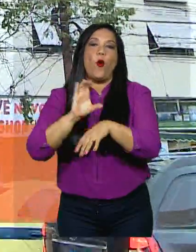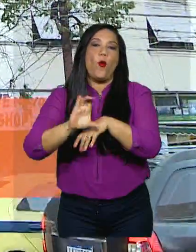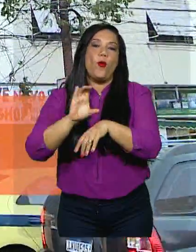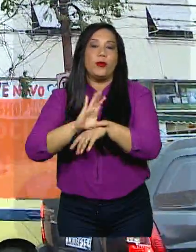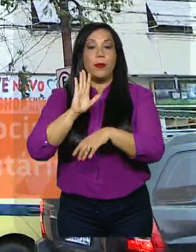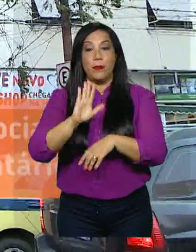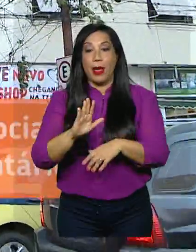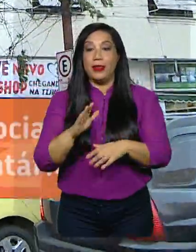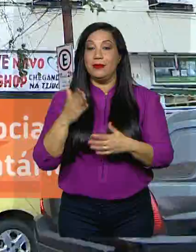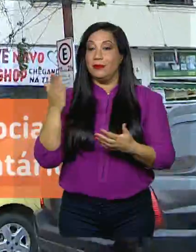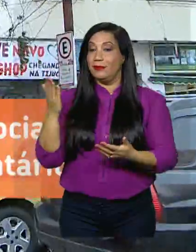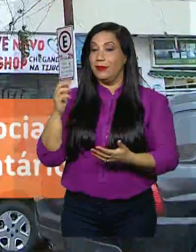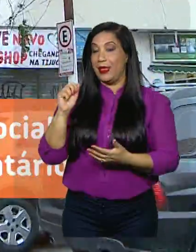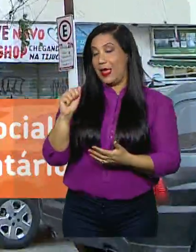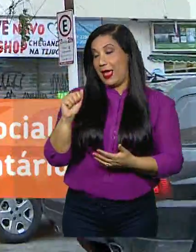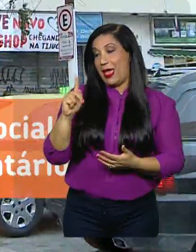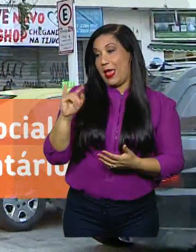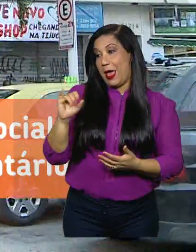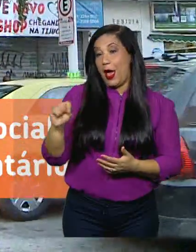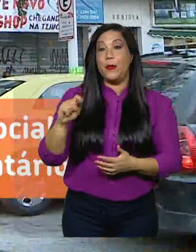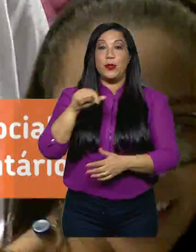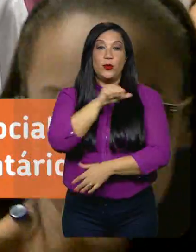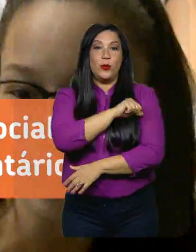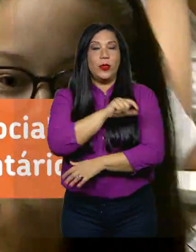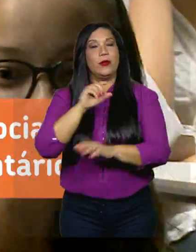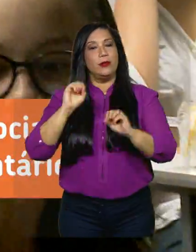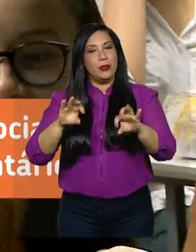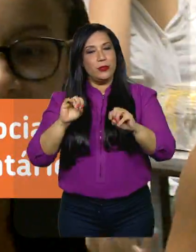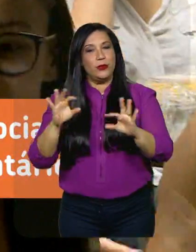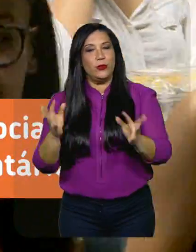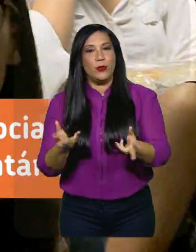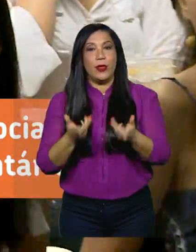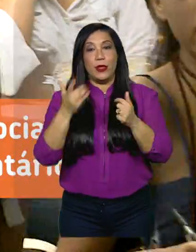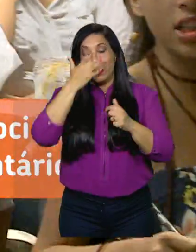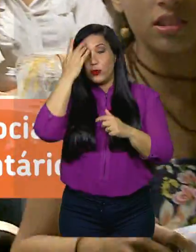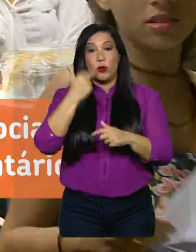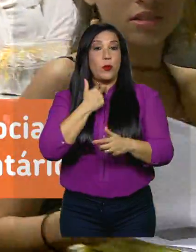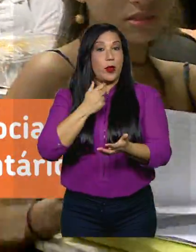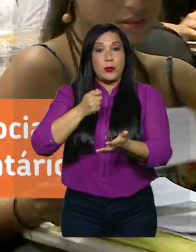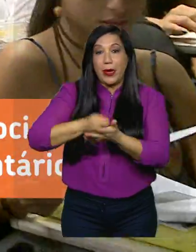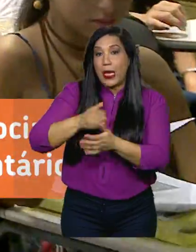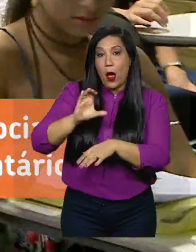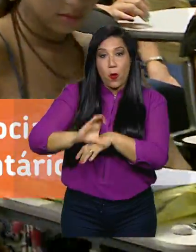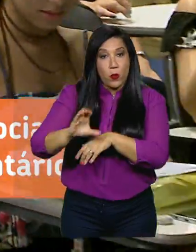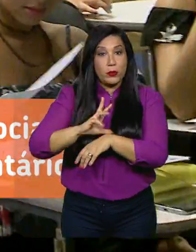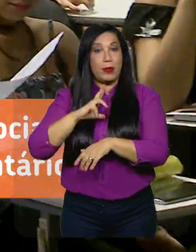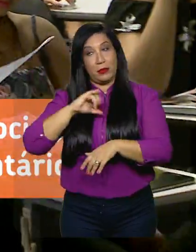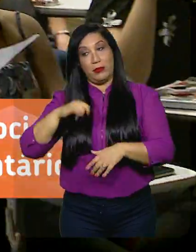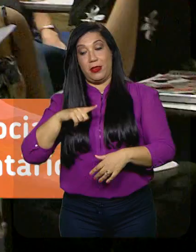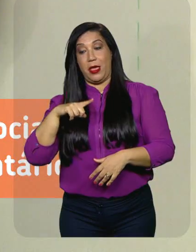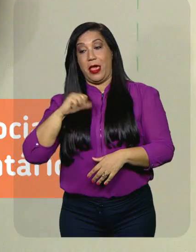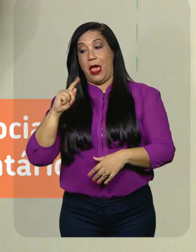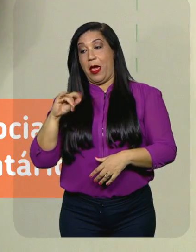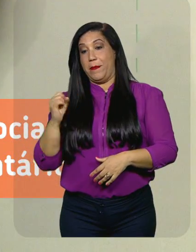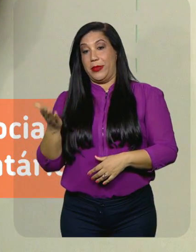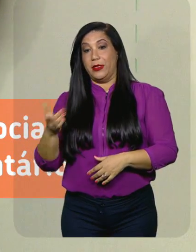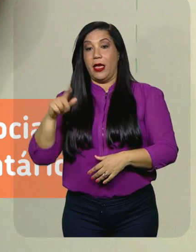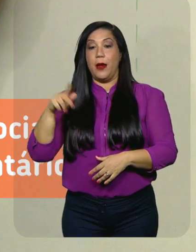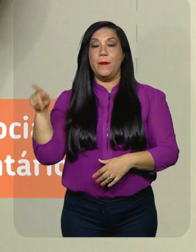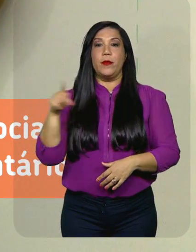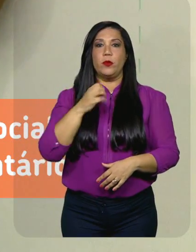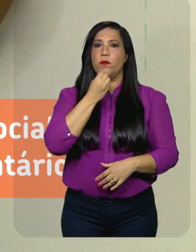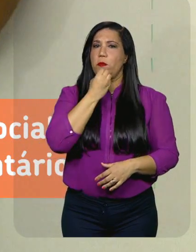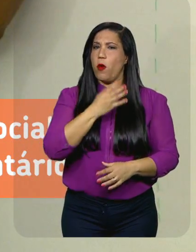APES no Rio de Janeiro proporcionam um ensino de qualidade a quem não pode arcar com essa despesa. São professores